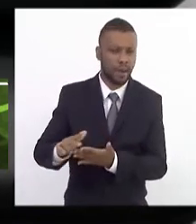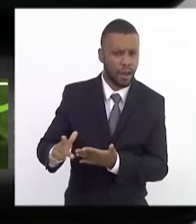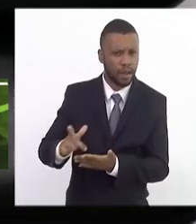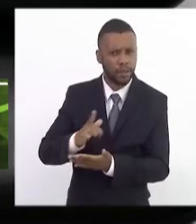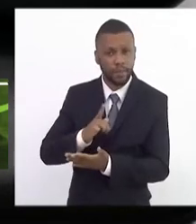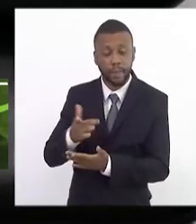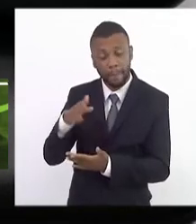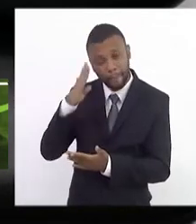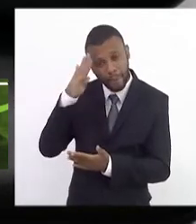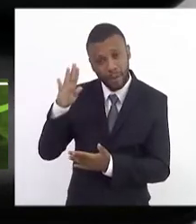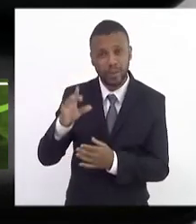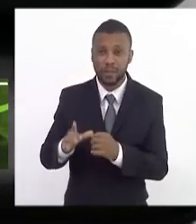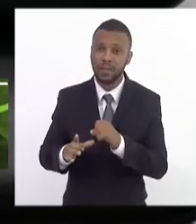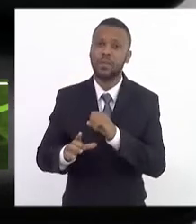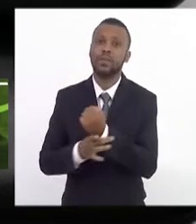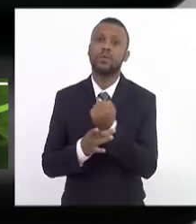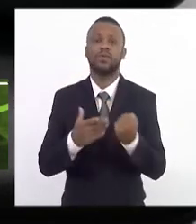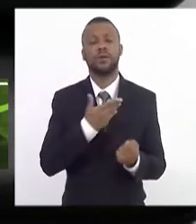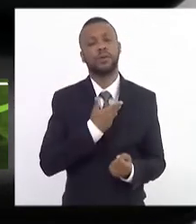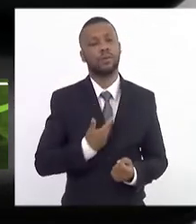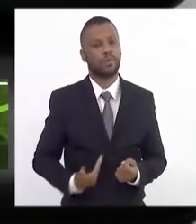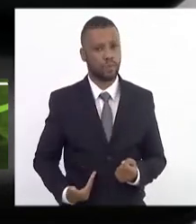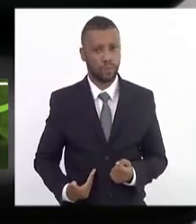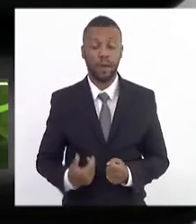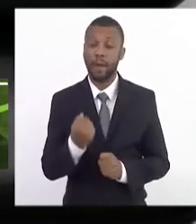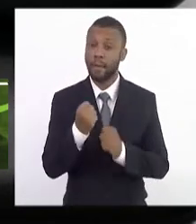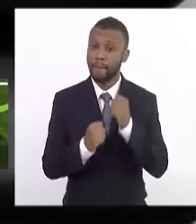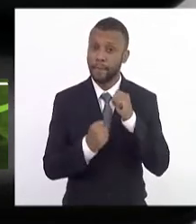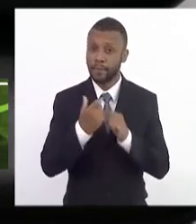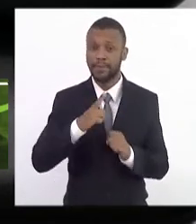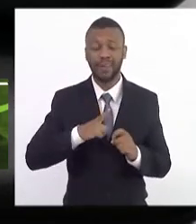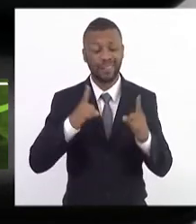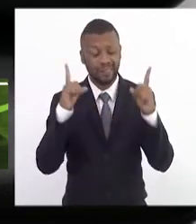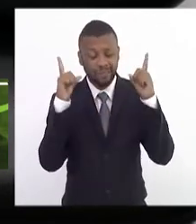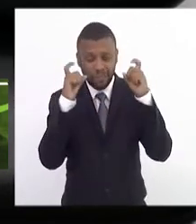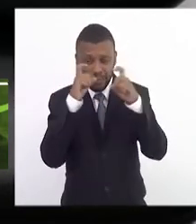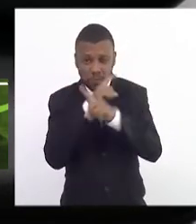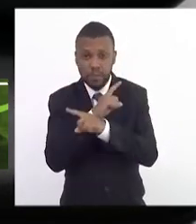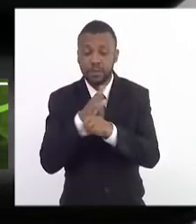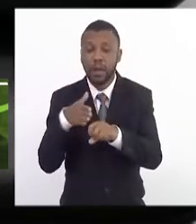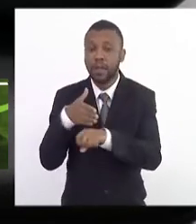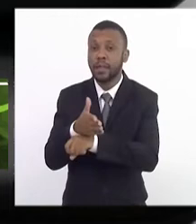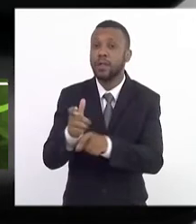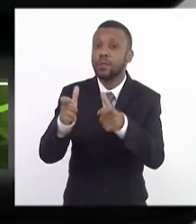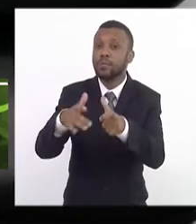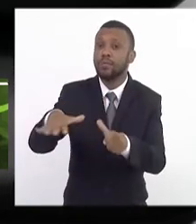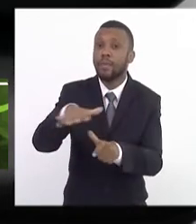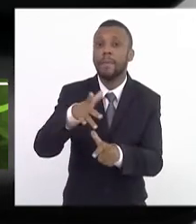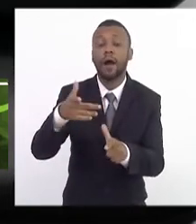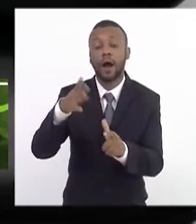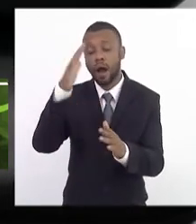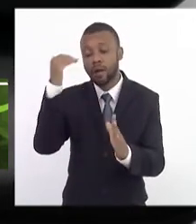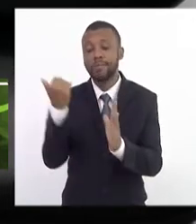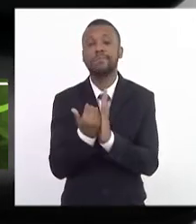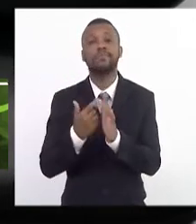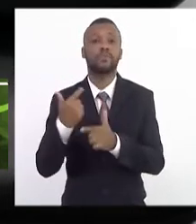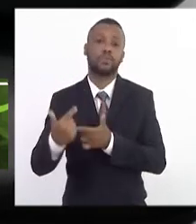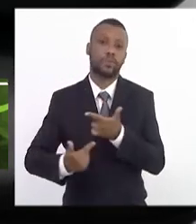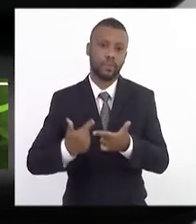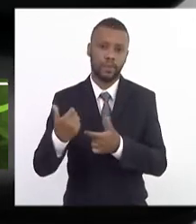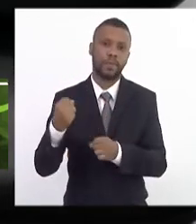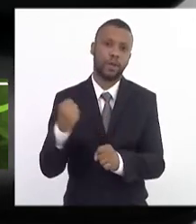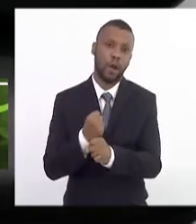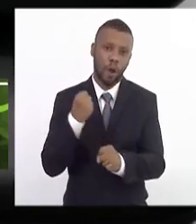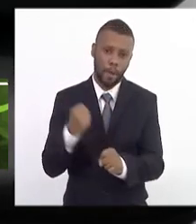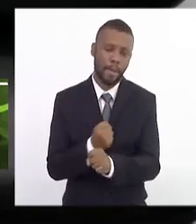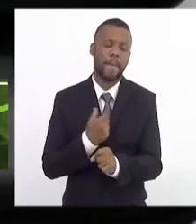segurança pública, né, empresas que tiveram aí uma dificuldade imensa de entrar no território para cumprir o seu dever, para fazer obra, por